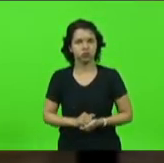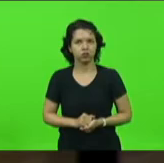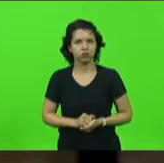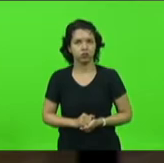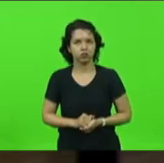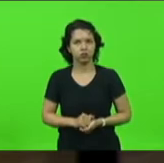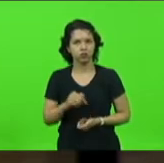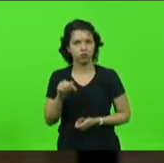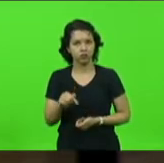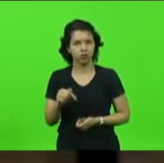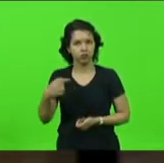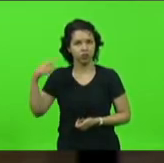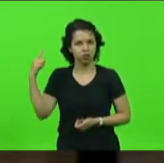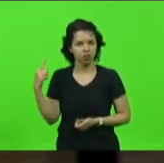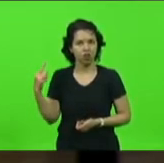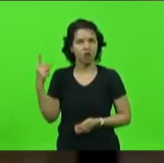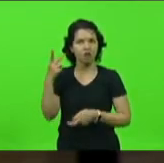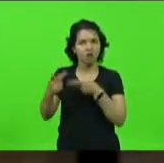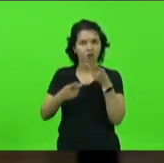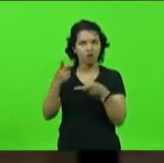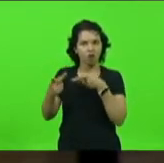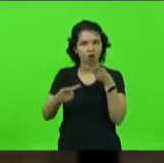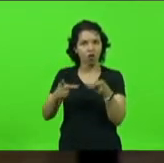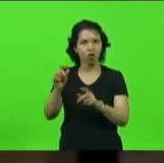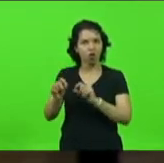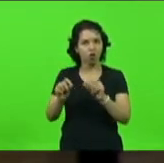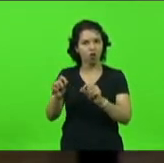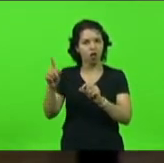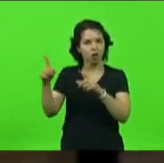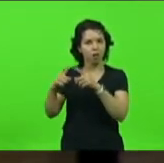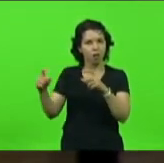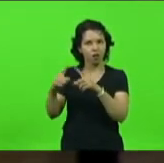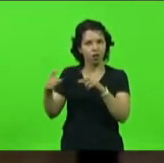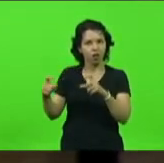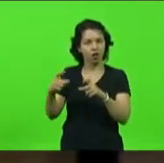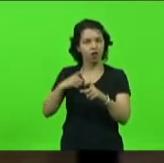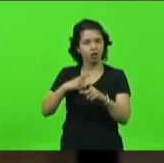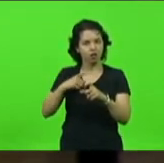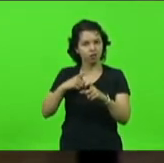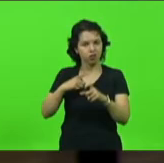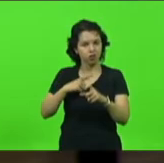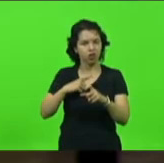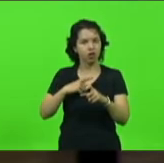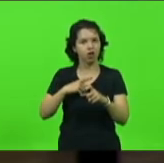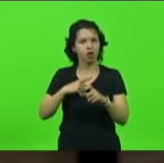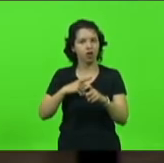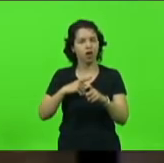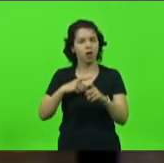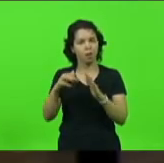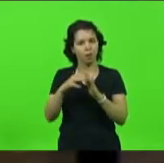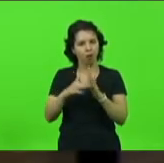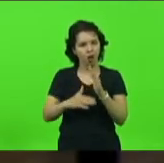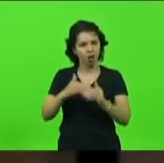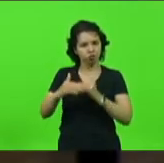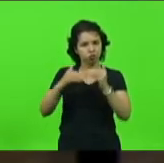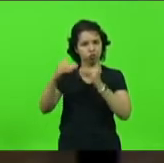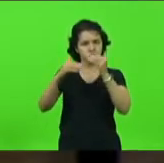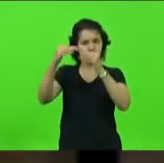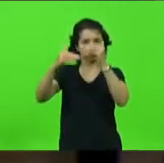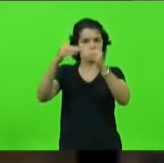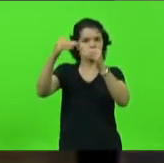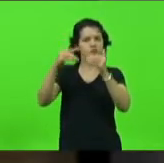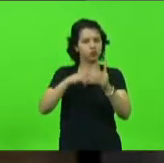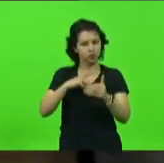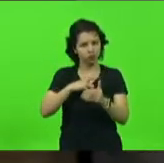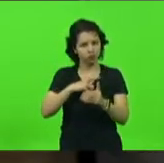aqui atrás eu ouvi há pouco dizendo que em Brasília tem plano de carreira. E é verdade, muitos estados eles têm plano de